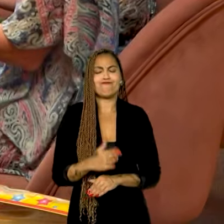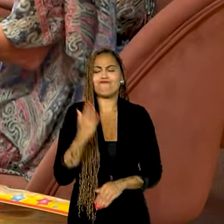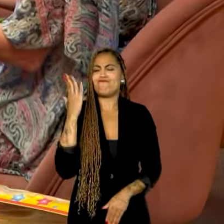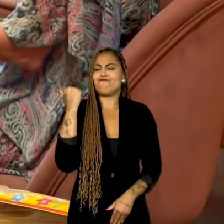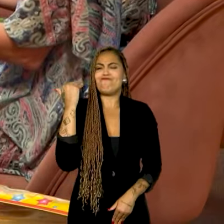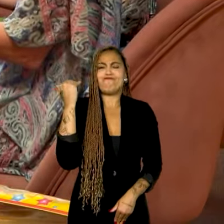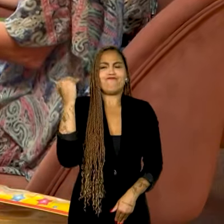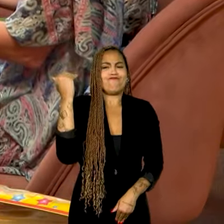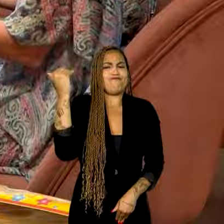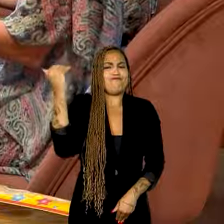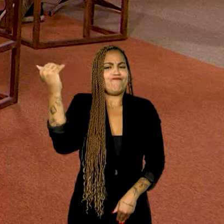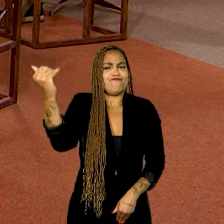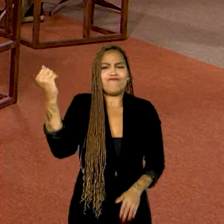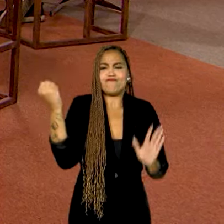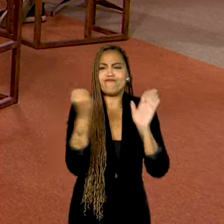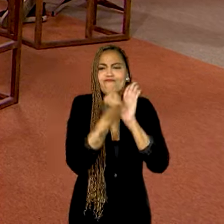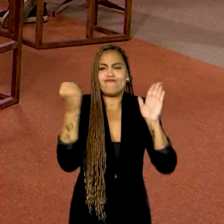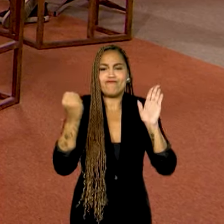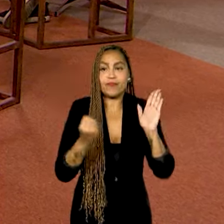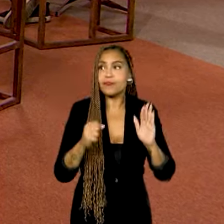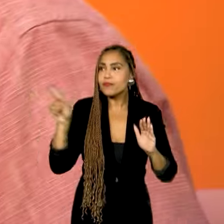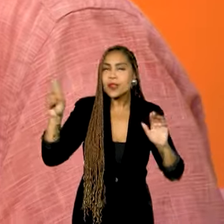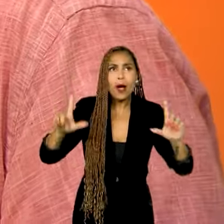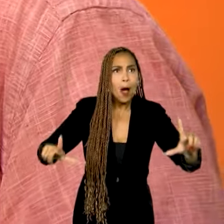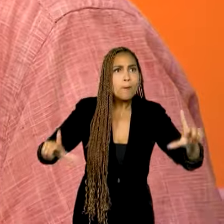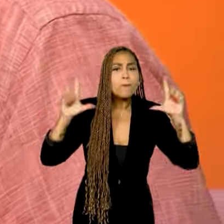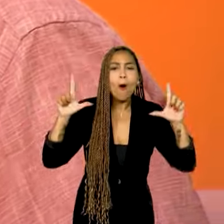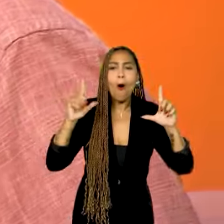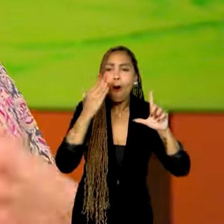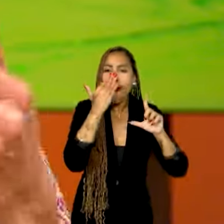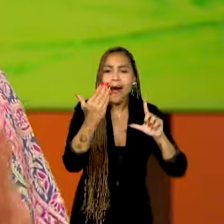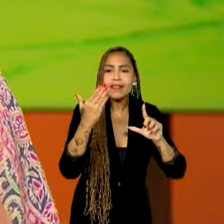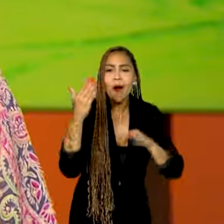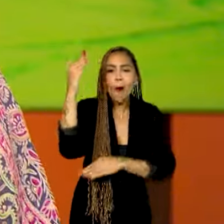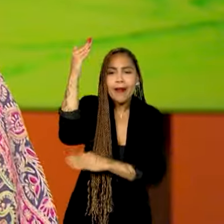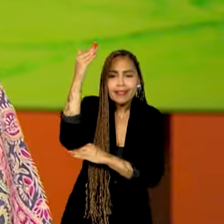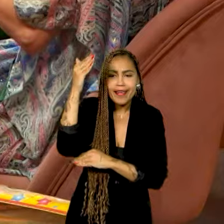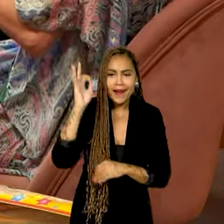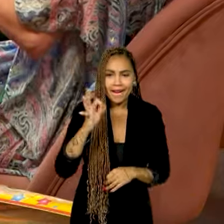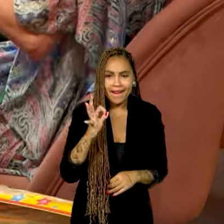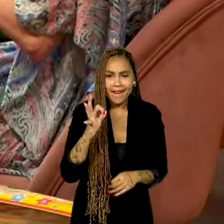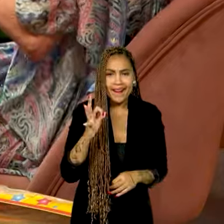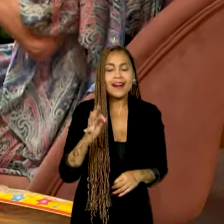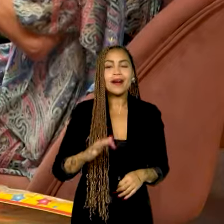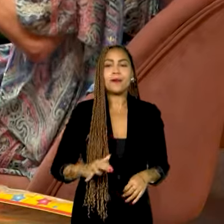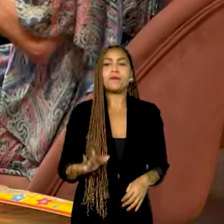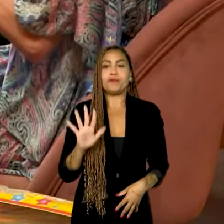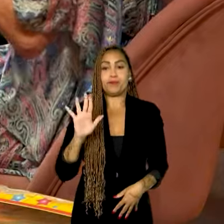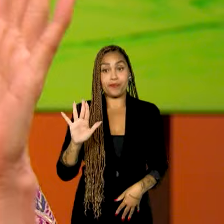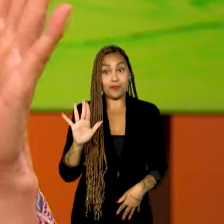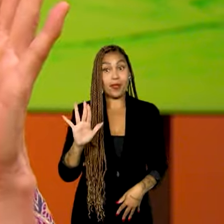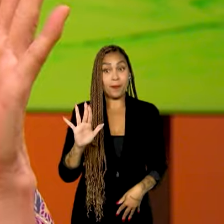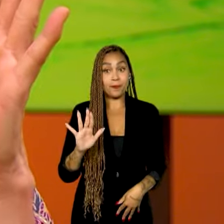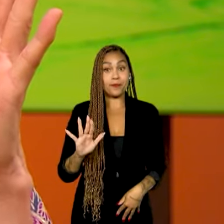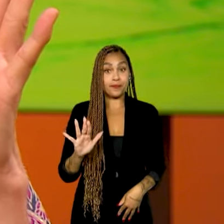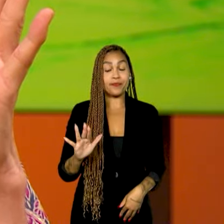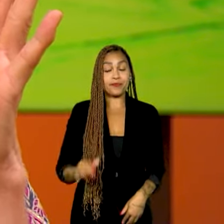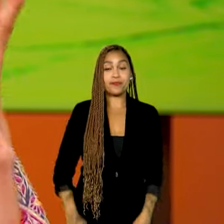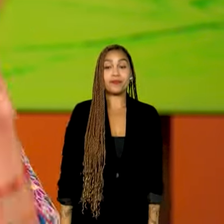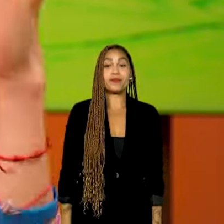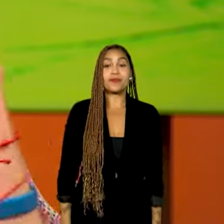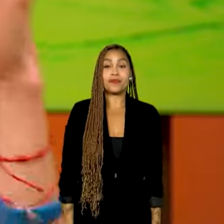fenômeno. Ficava um fenômeno. Na porta do hotel, inclusive, não tinha isso? Não. Vocês vinham? Mas teria, assim, olha, né? Quando eu entendi, essa, pra mim, assim, foi uma...